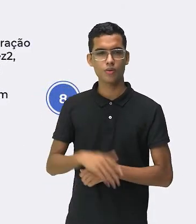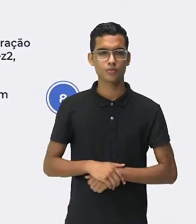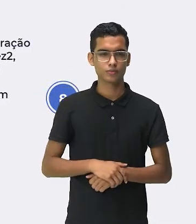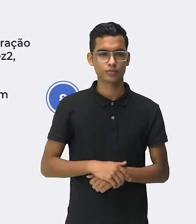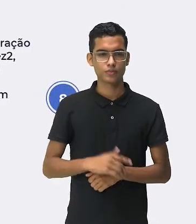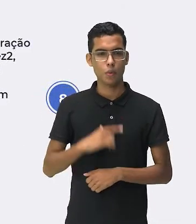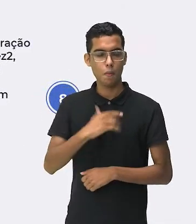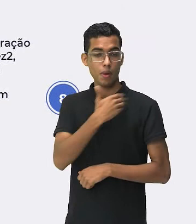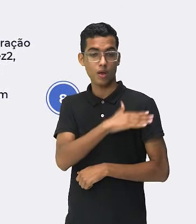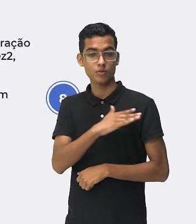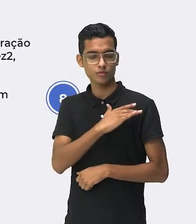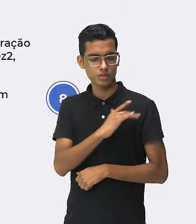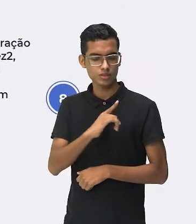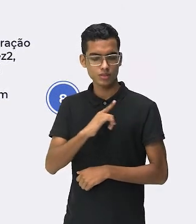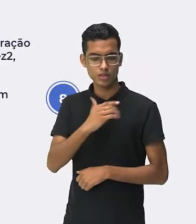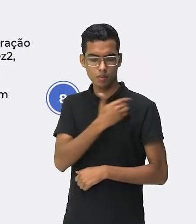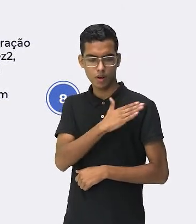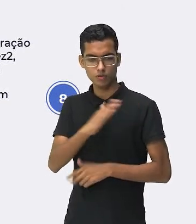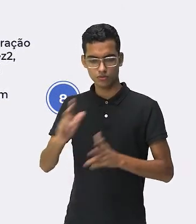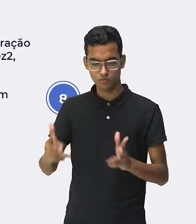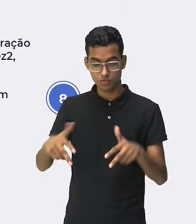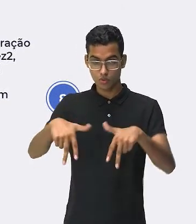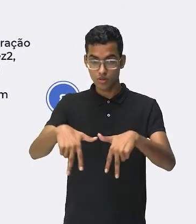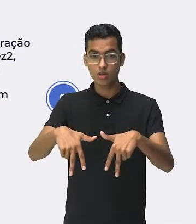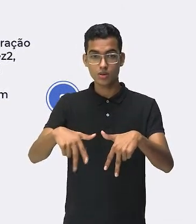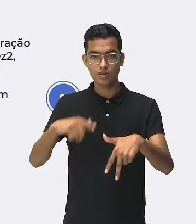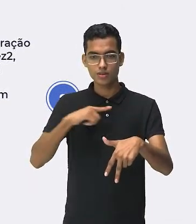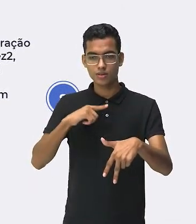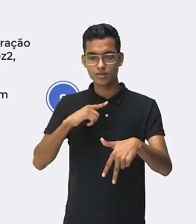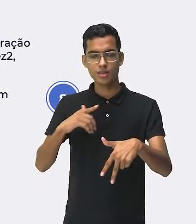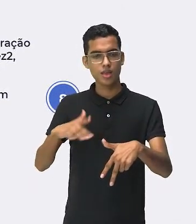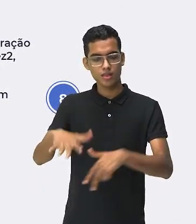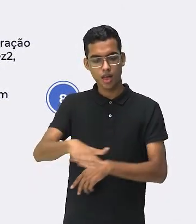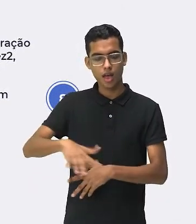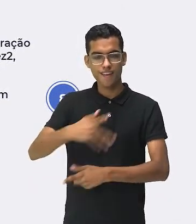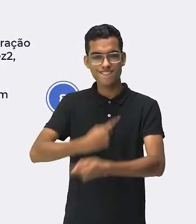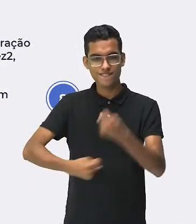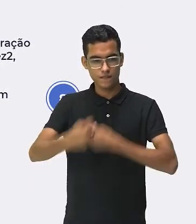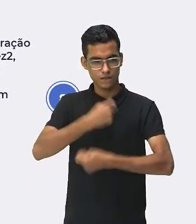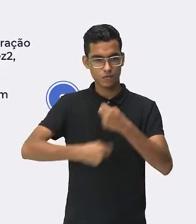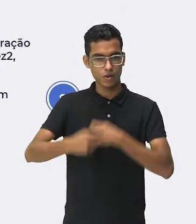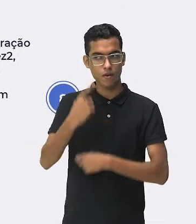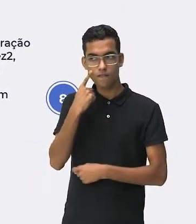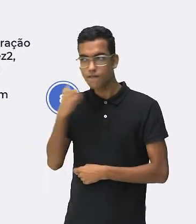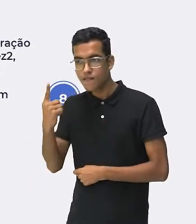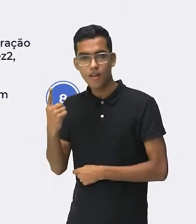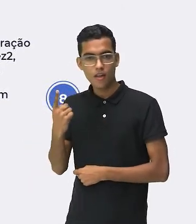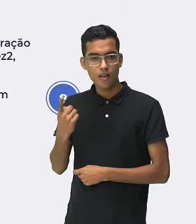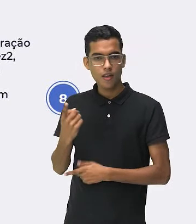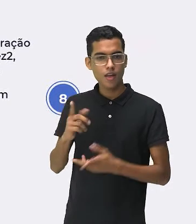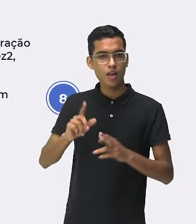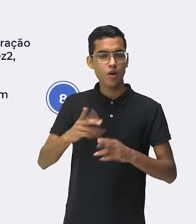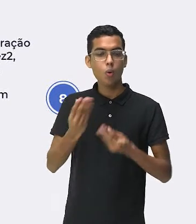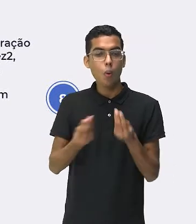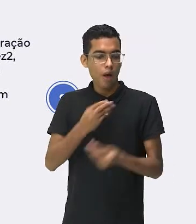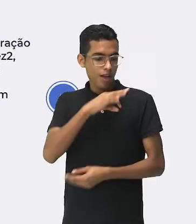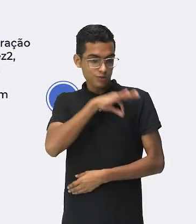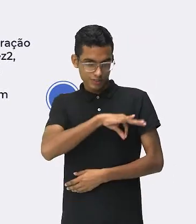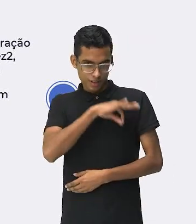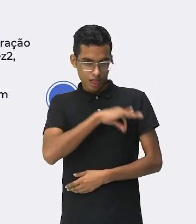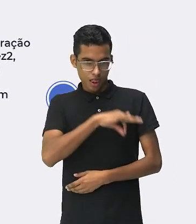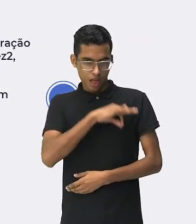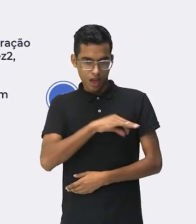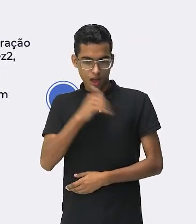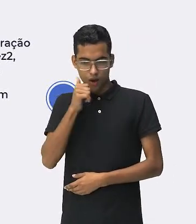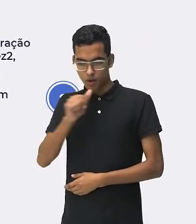de gêneros que começa na questão financeira. Olha só a diferença salarial aí. Enquanto